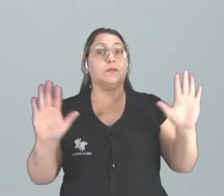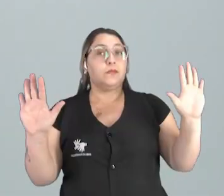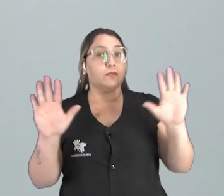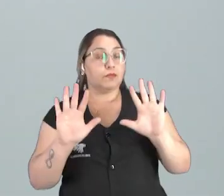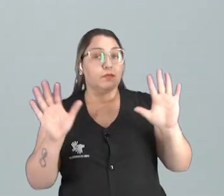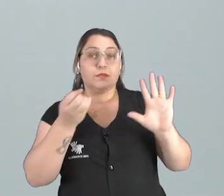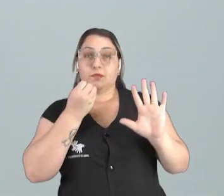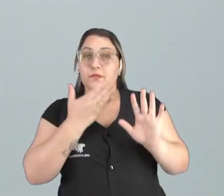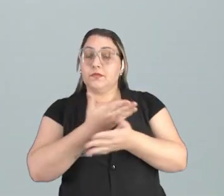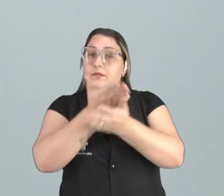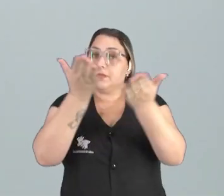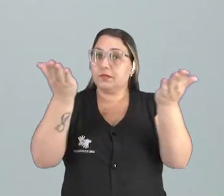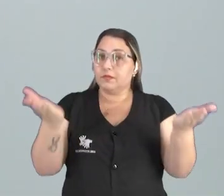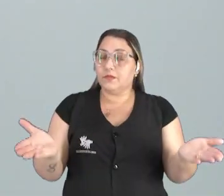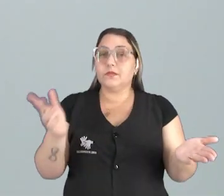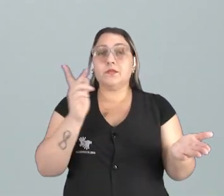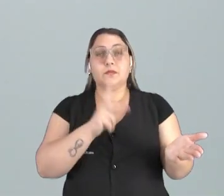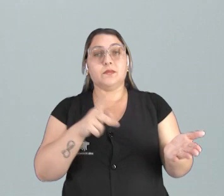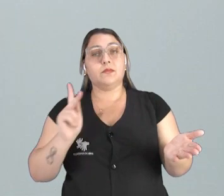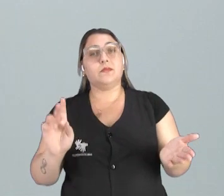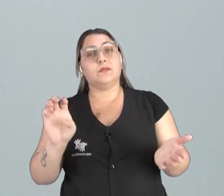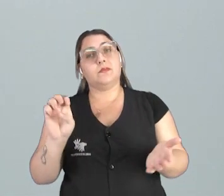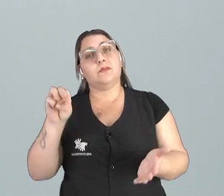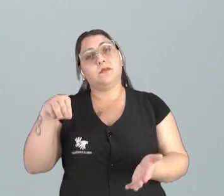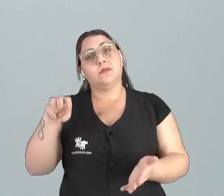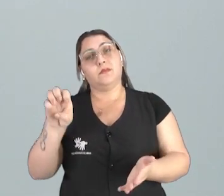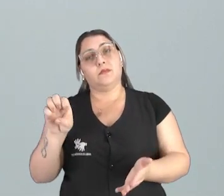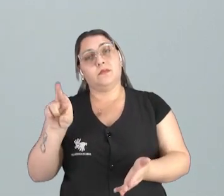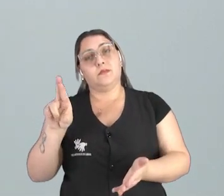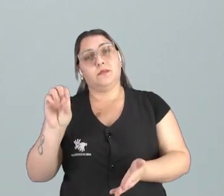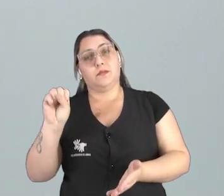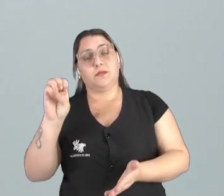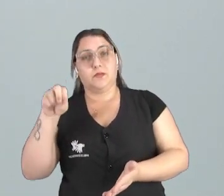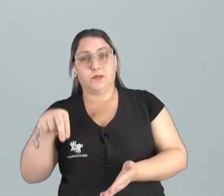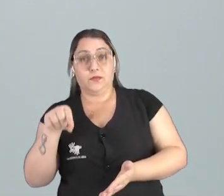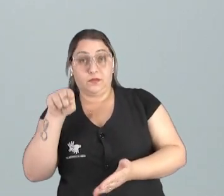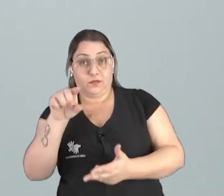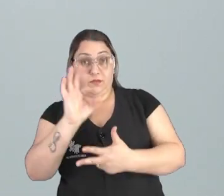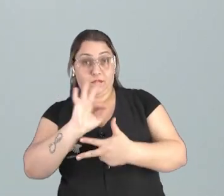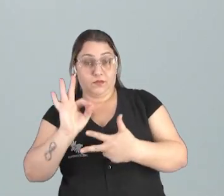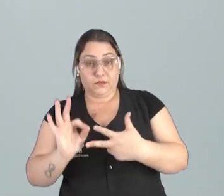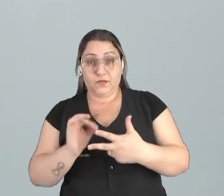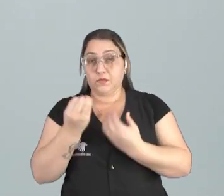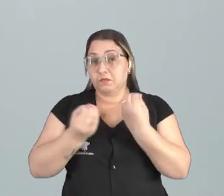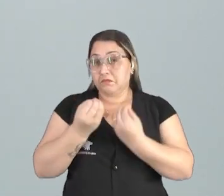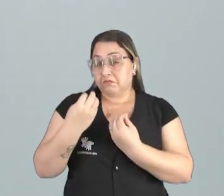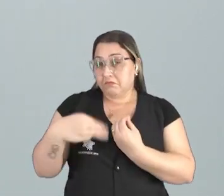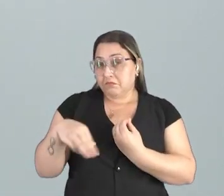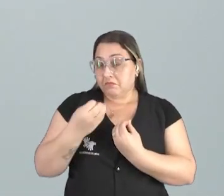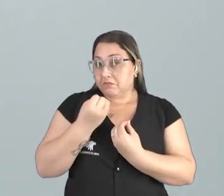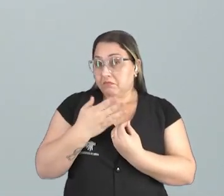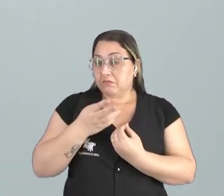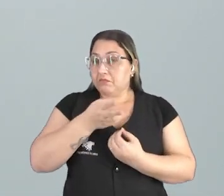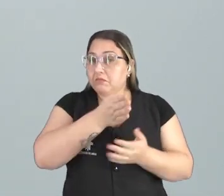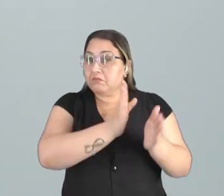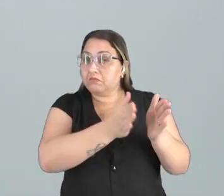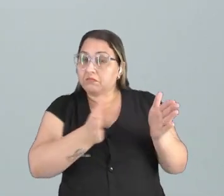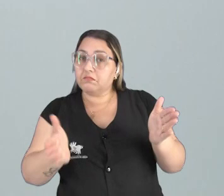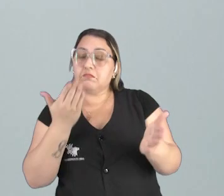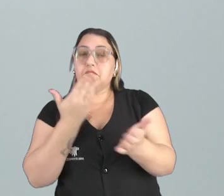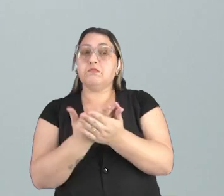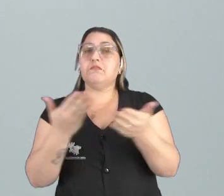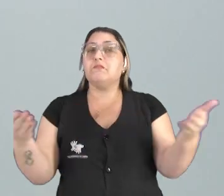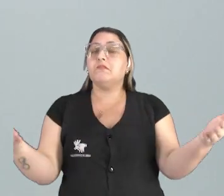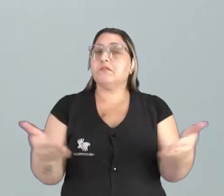Olá, olá, olá, tudo bem com você? Professor Emerson novamente. E aí, vai fazer o Enem? Como é que está a matemática? Vamos dar sequência na aula